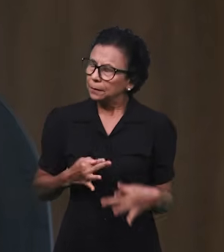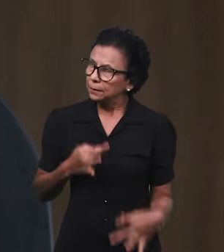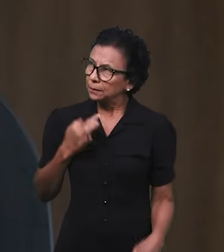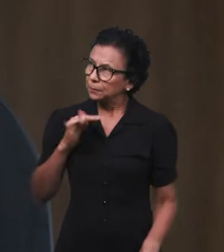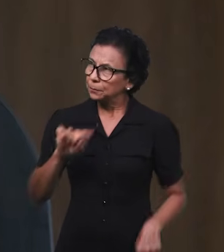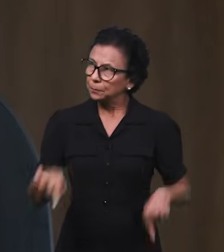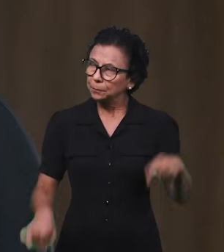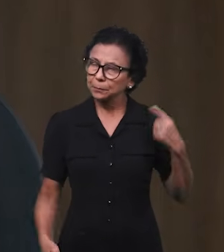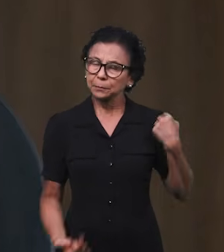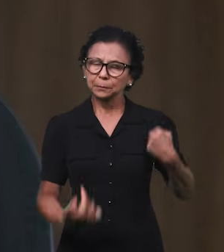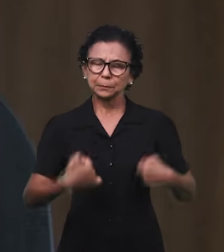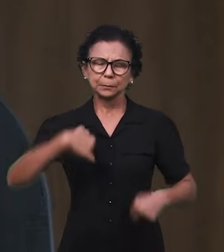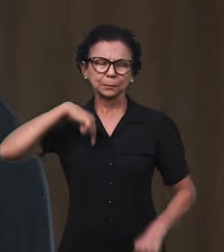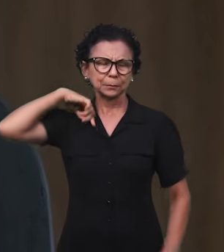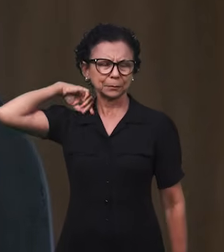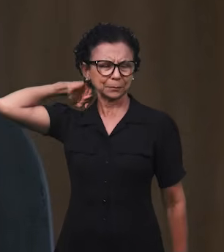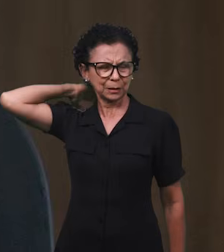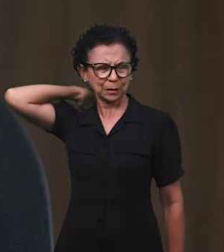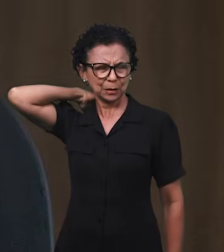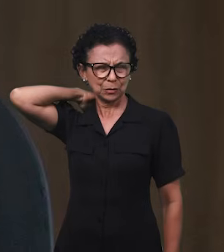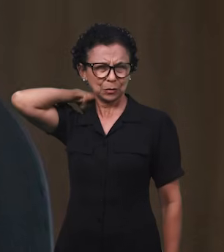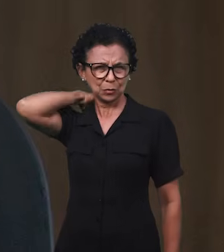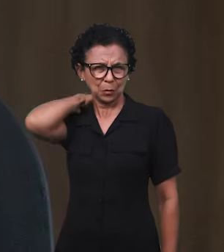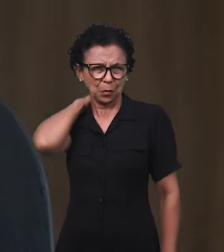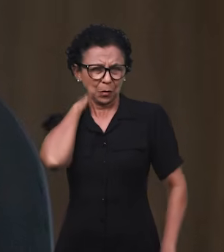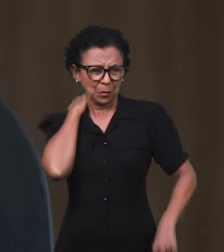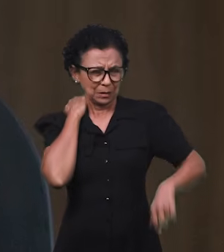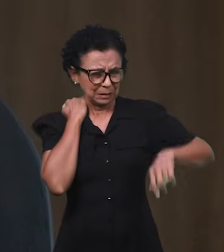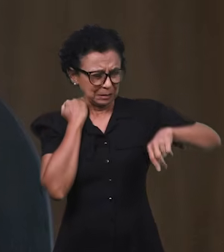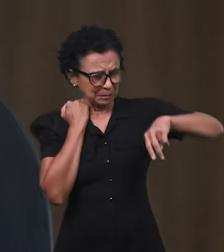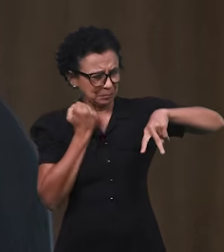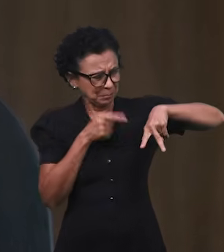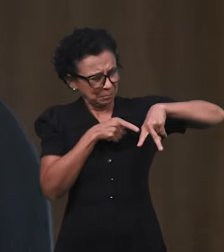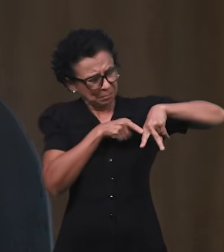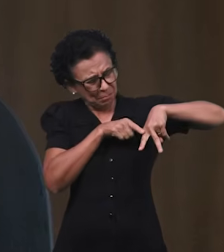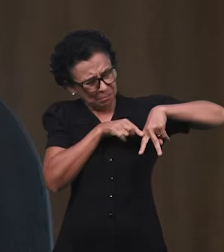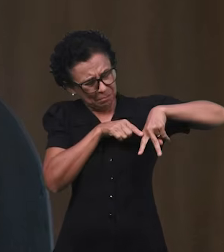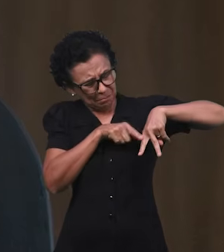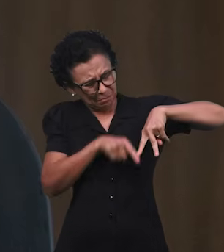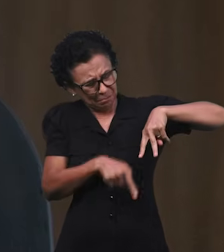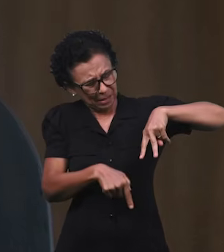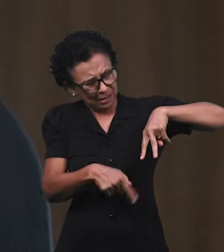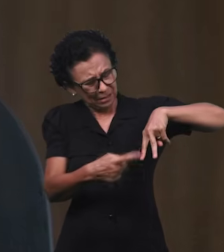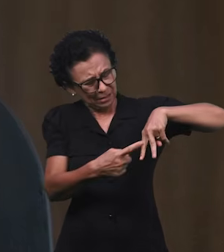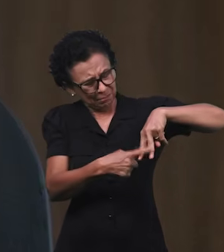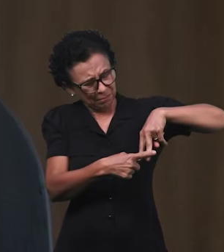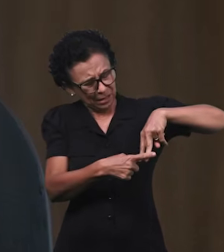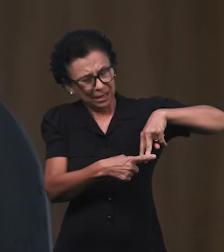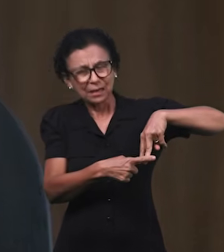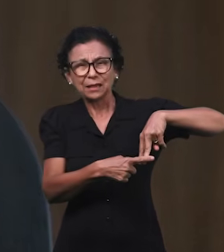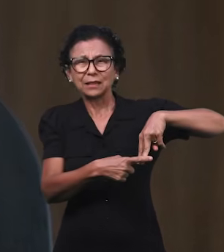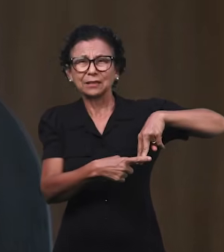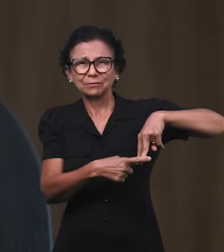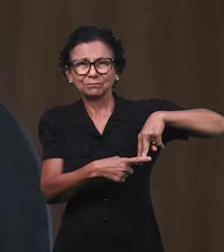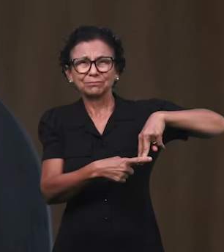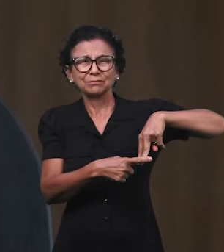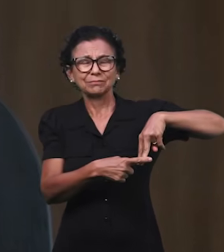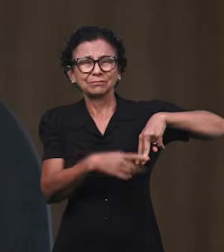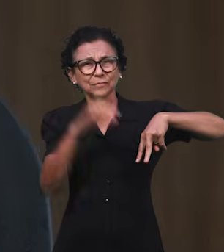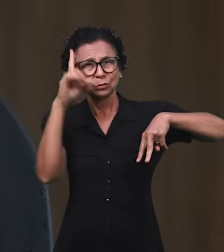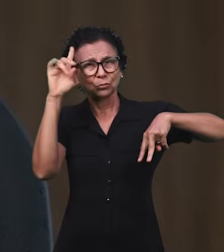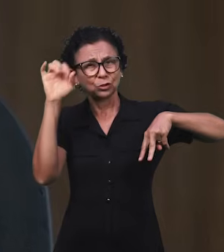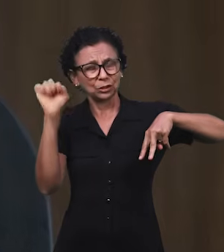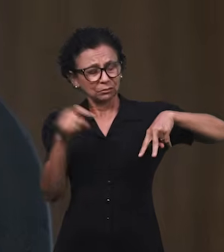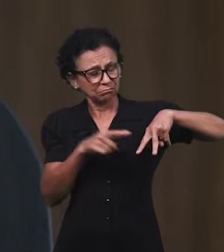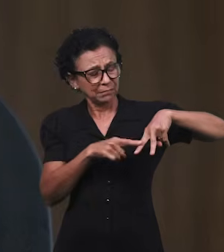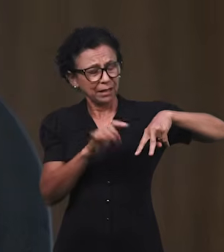e como era das costas e irradiava nas pernas, um dia numa perna, outro dia na outra perna. Então